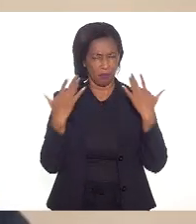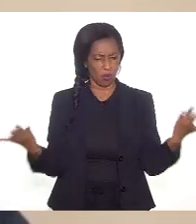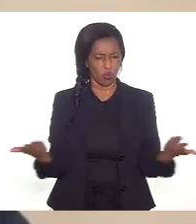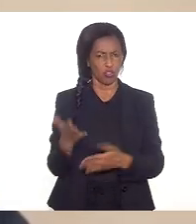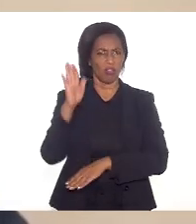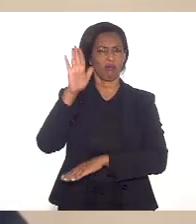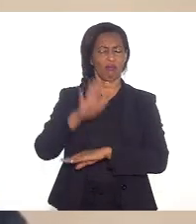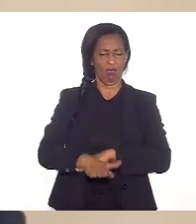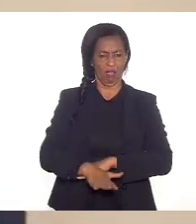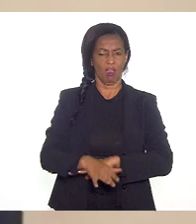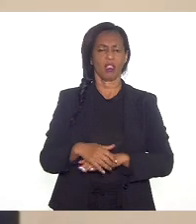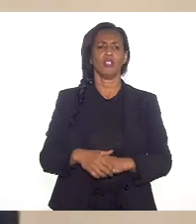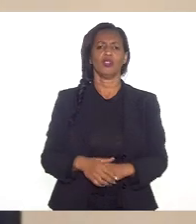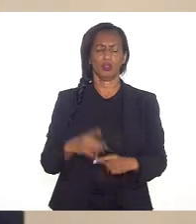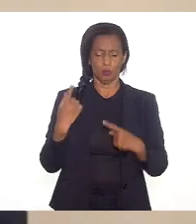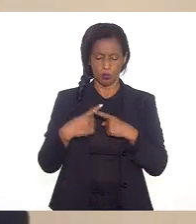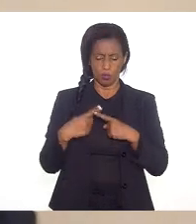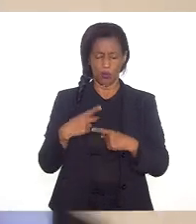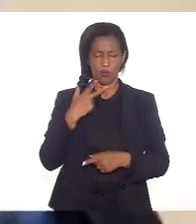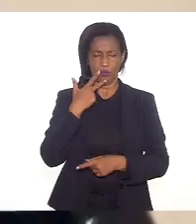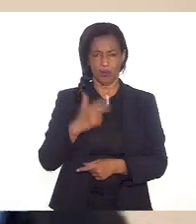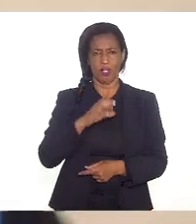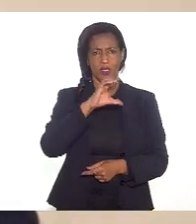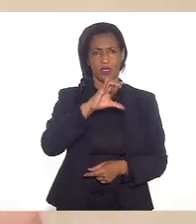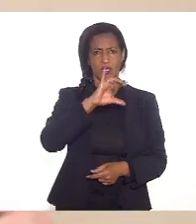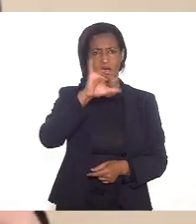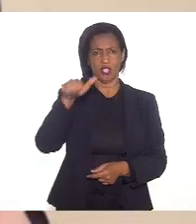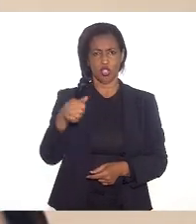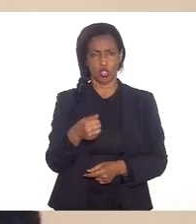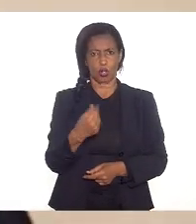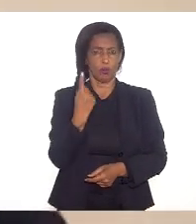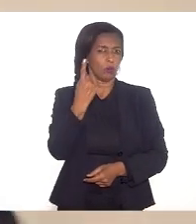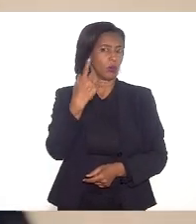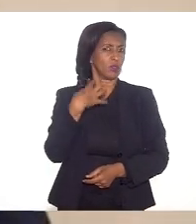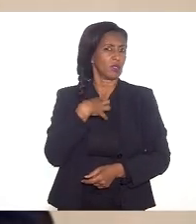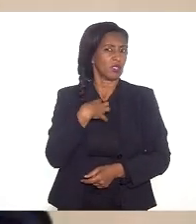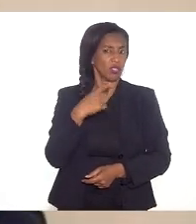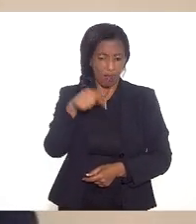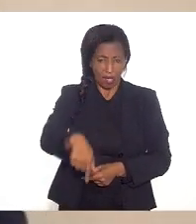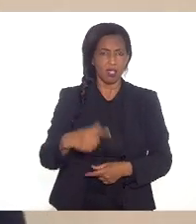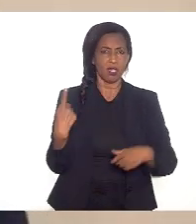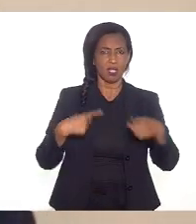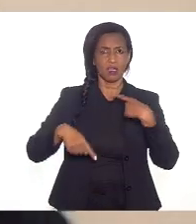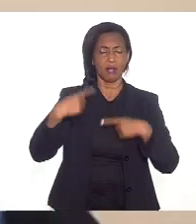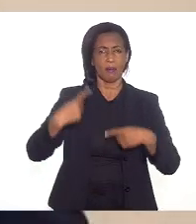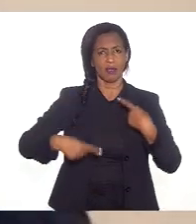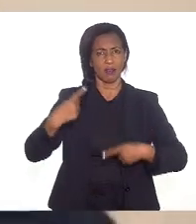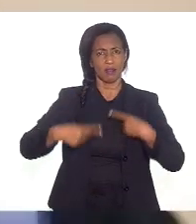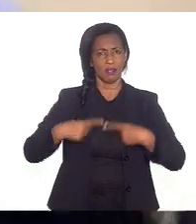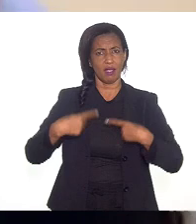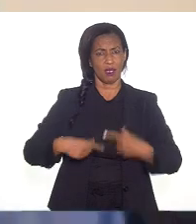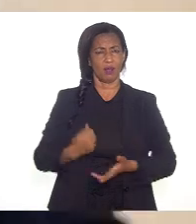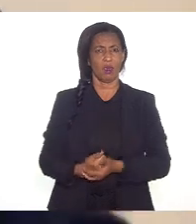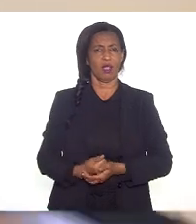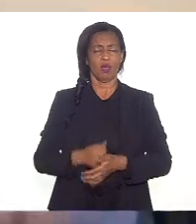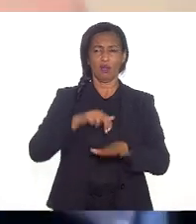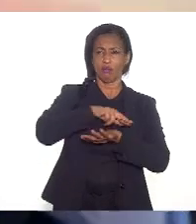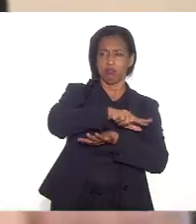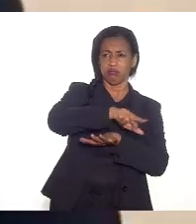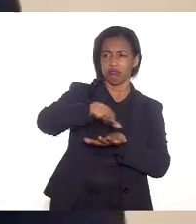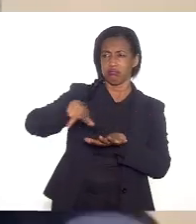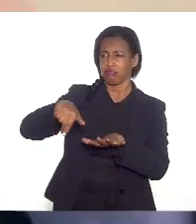tarde, porque eu fiz questão de trazer isso para a CCJ, por um só sentido, é aqui que debatemos a legalidade,